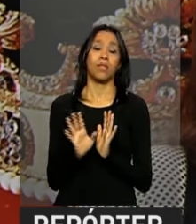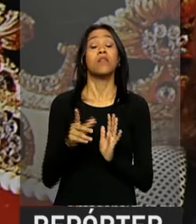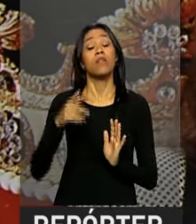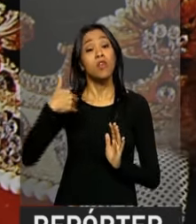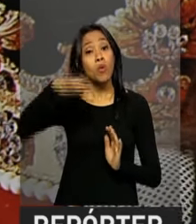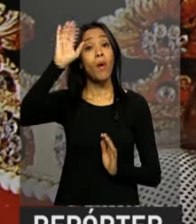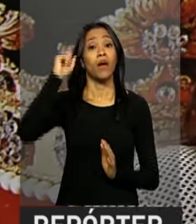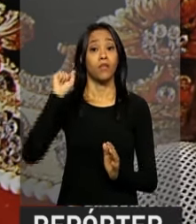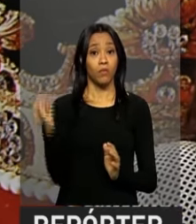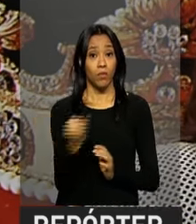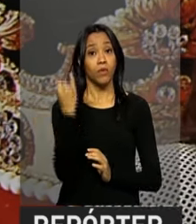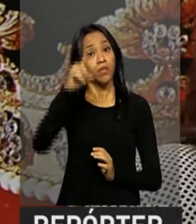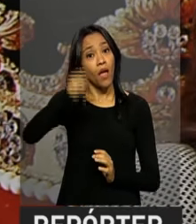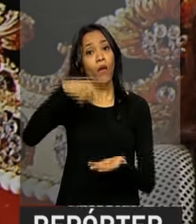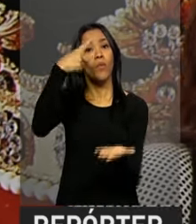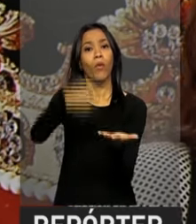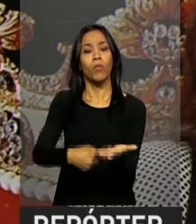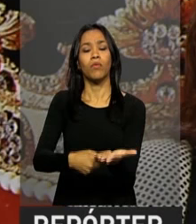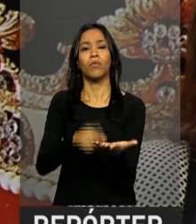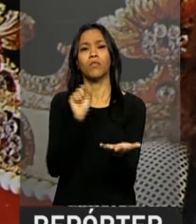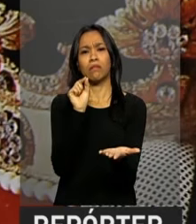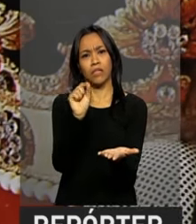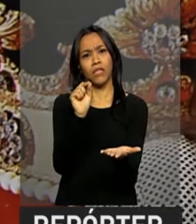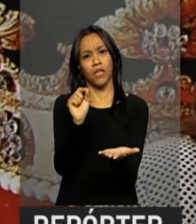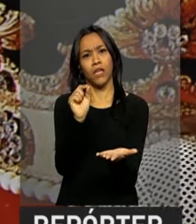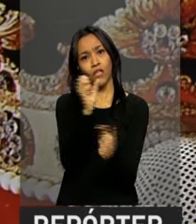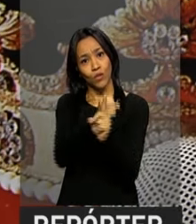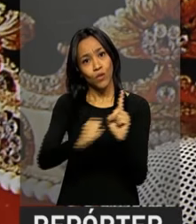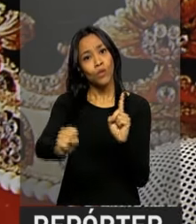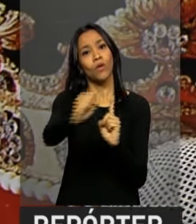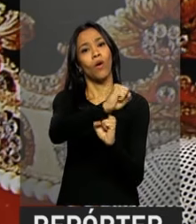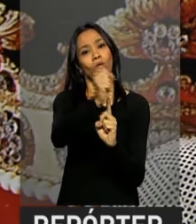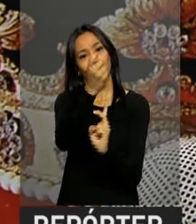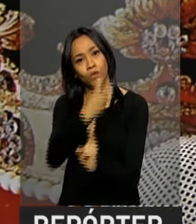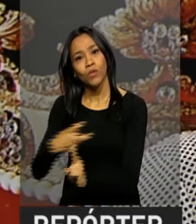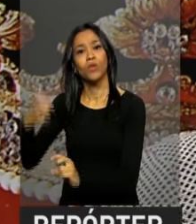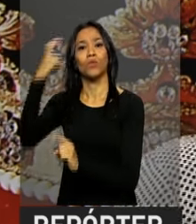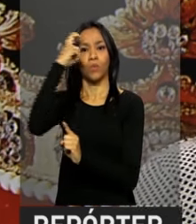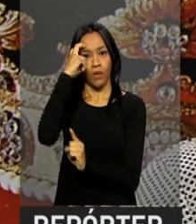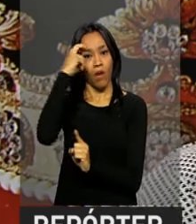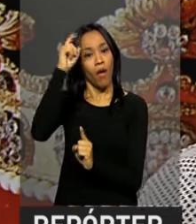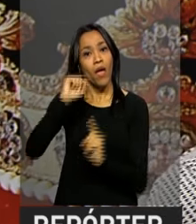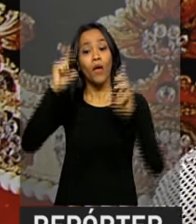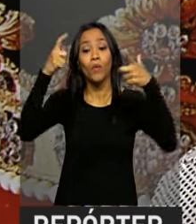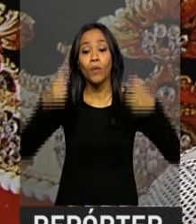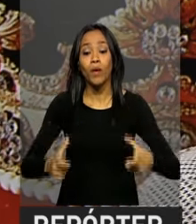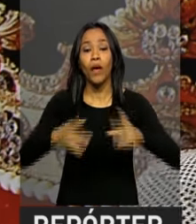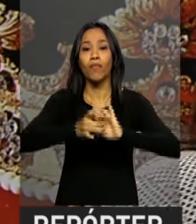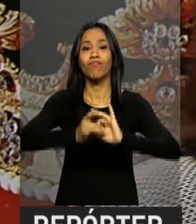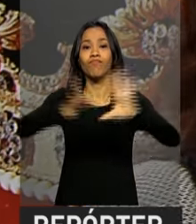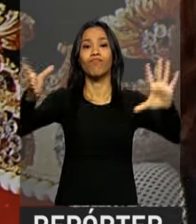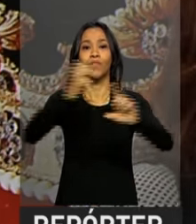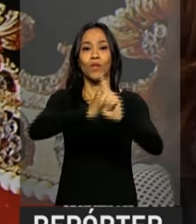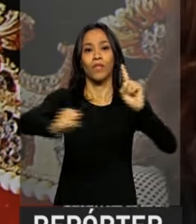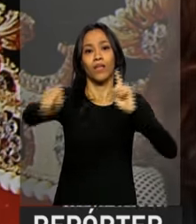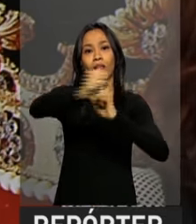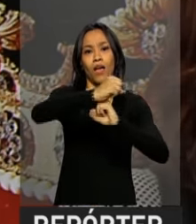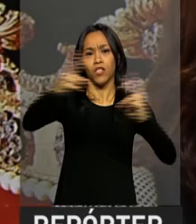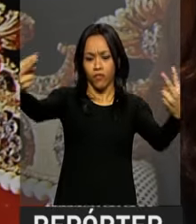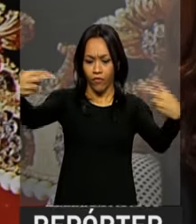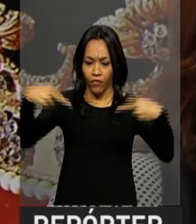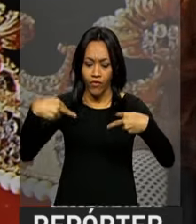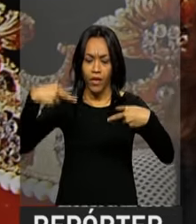tem um compromisso eh com a questão sociocultural para ser um espaço da sociedade onde a sociedade se vê